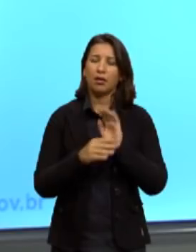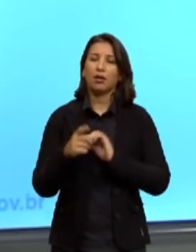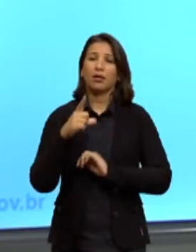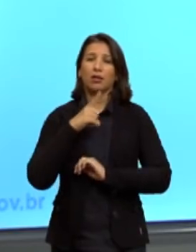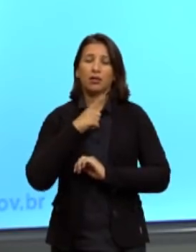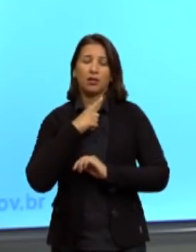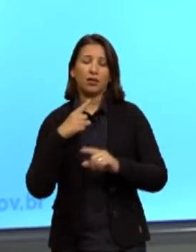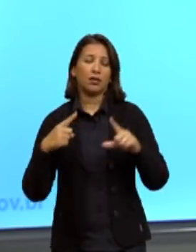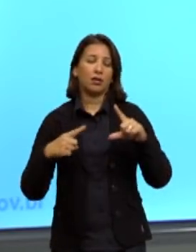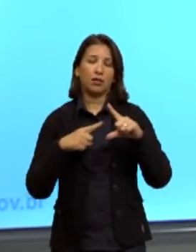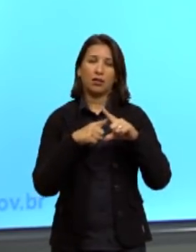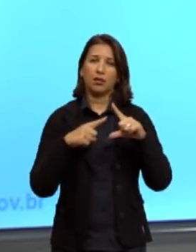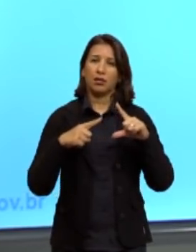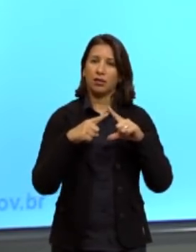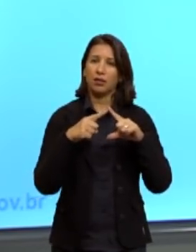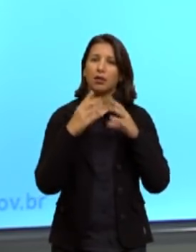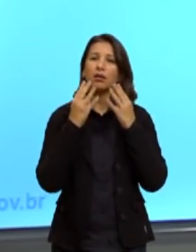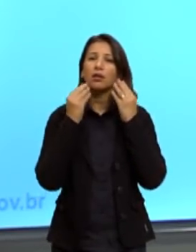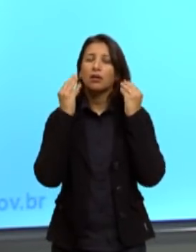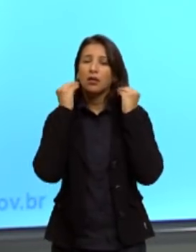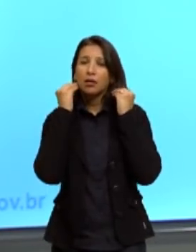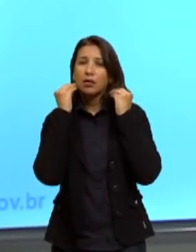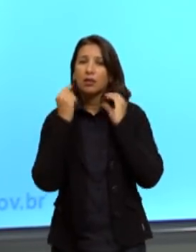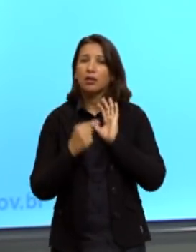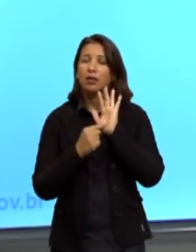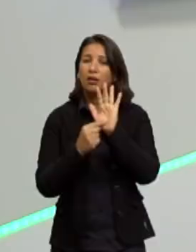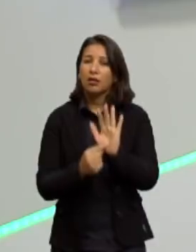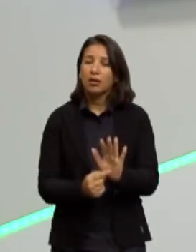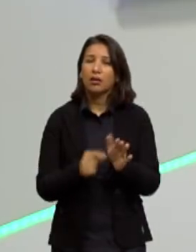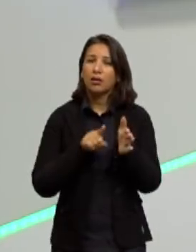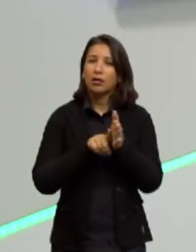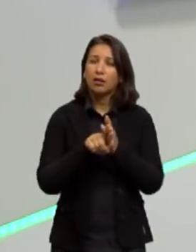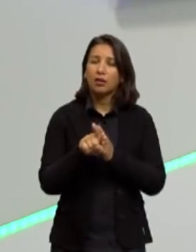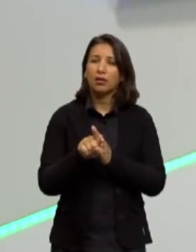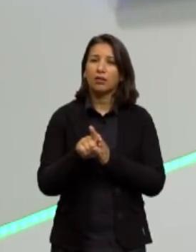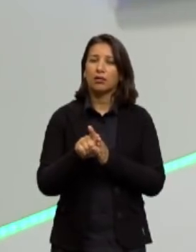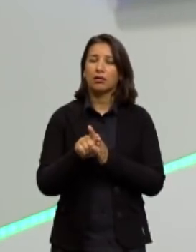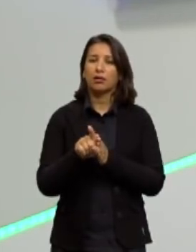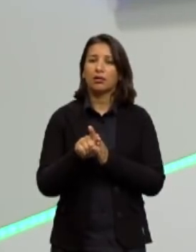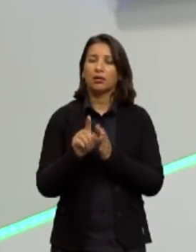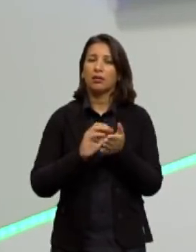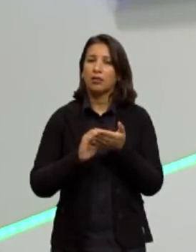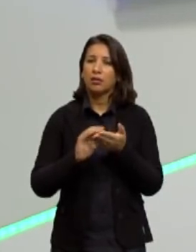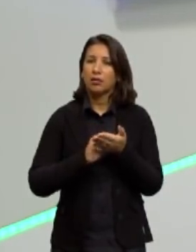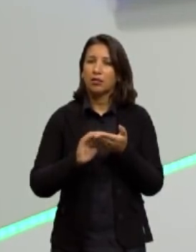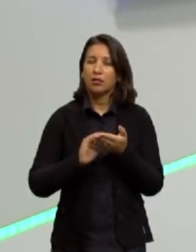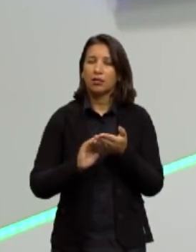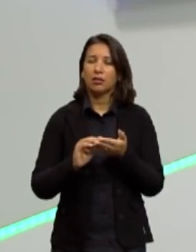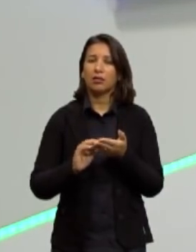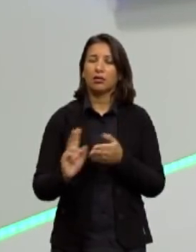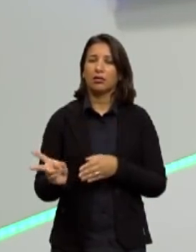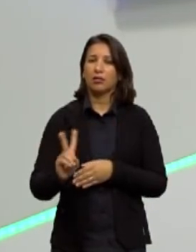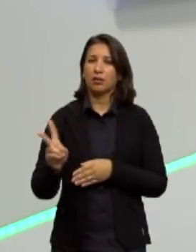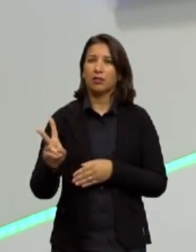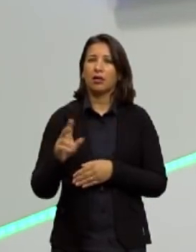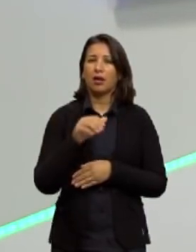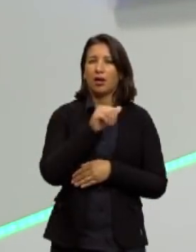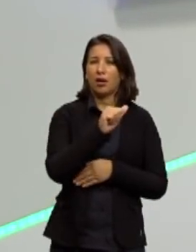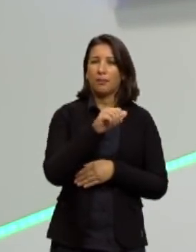teorema de tales tá dito no enunciado determine os valores dos segmentos ab e bc